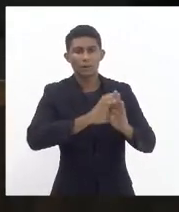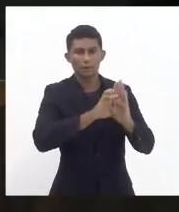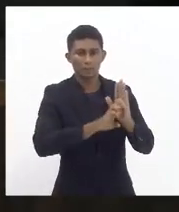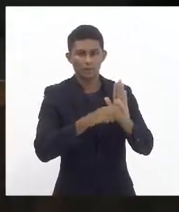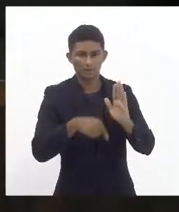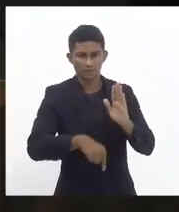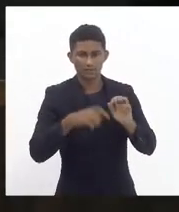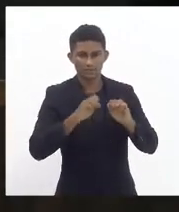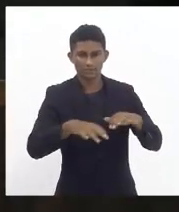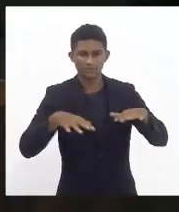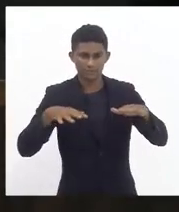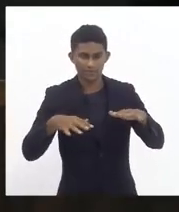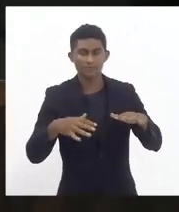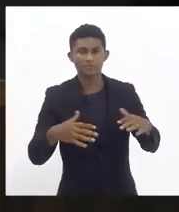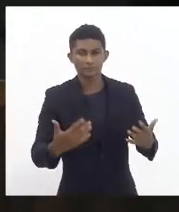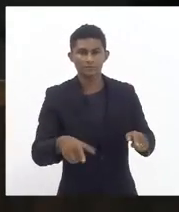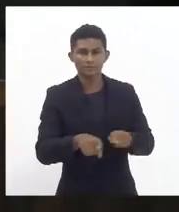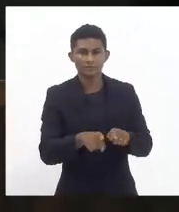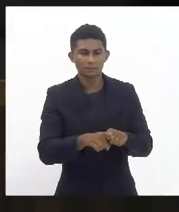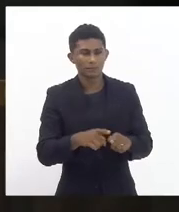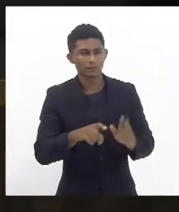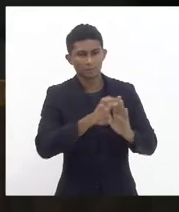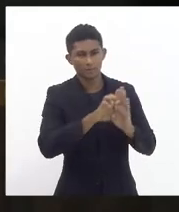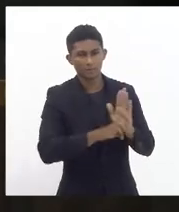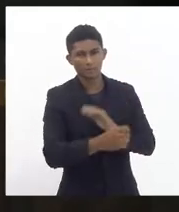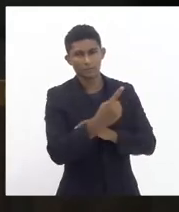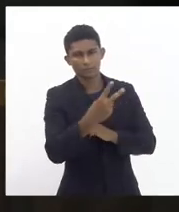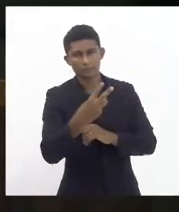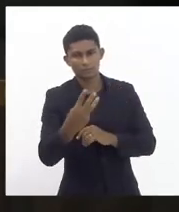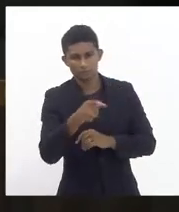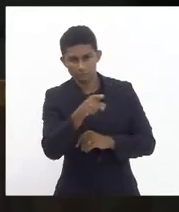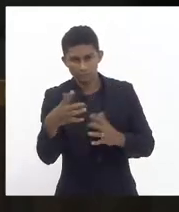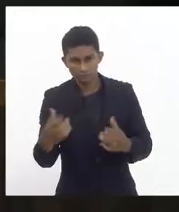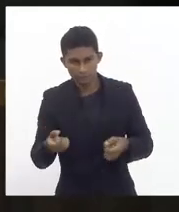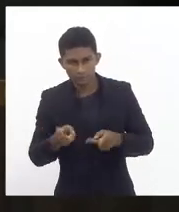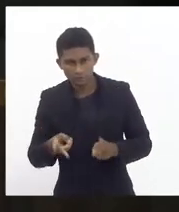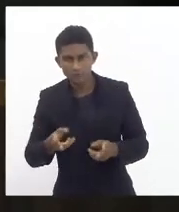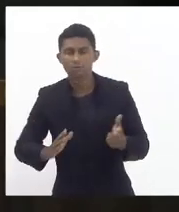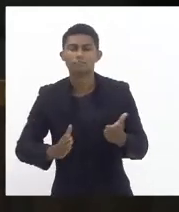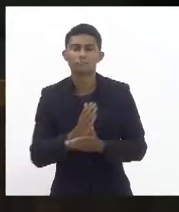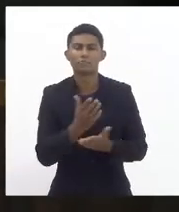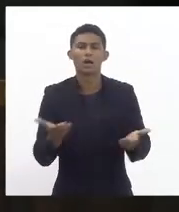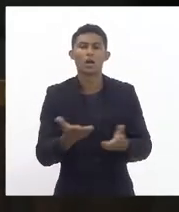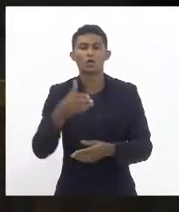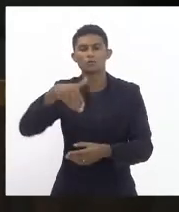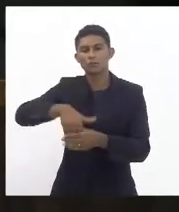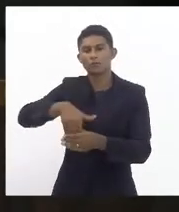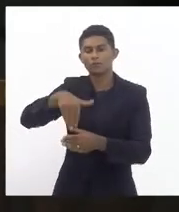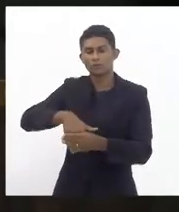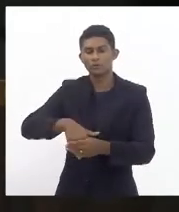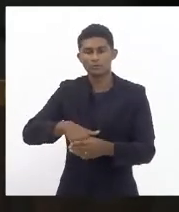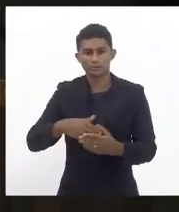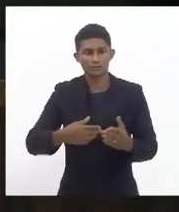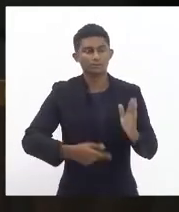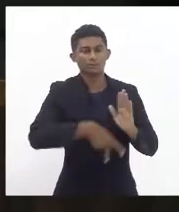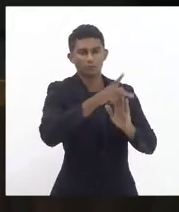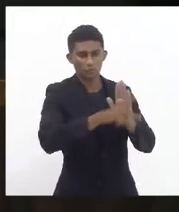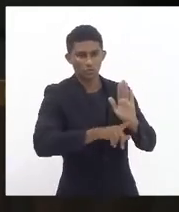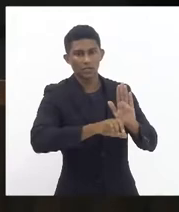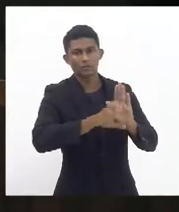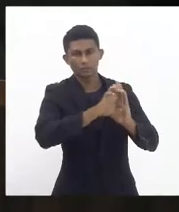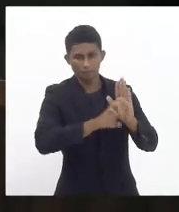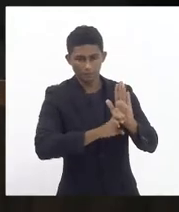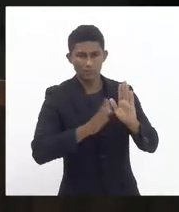plenário parecer com subemenda de vendas um dois e três e os que a própria descrição aprovado em votação projeto